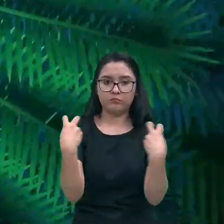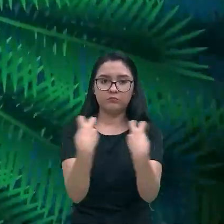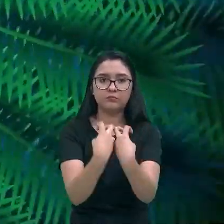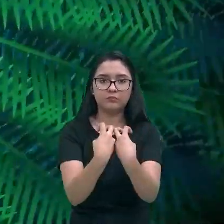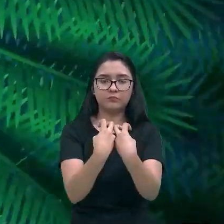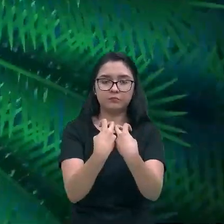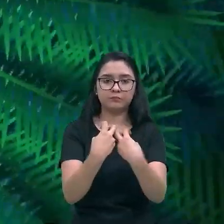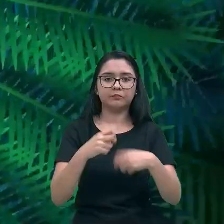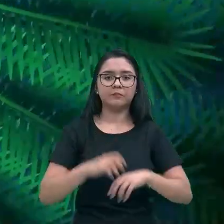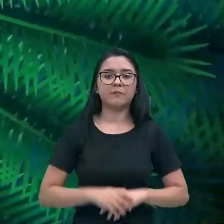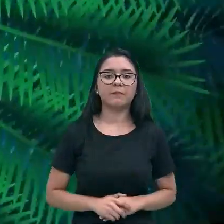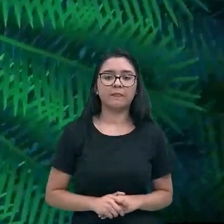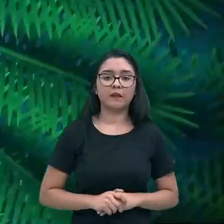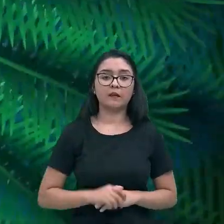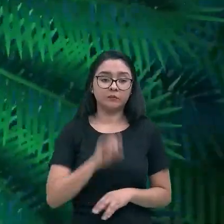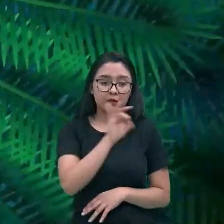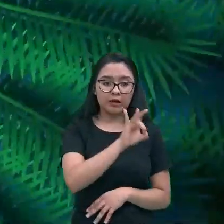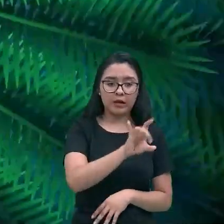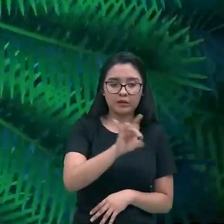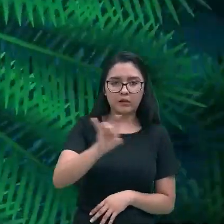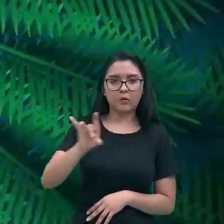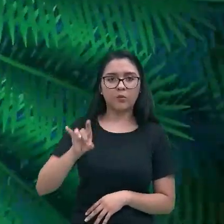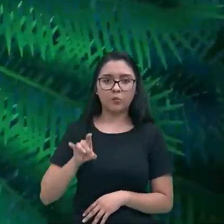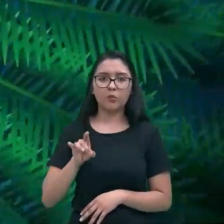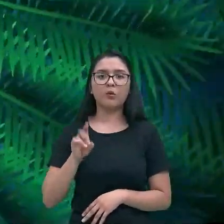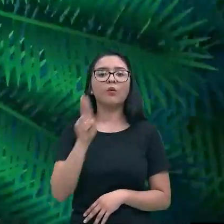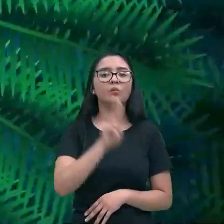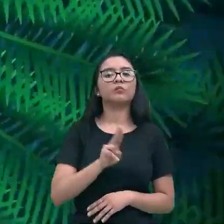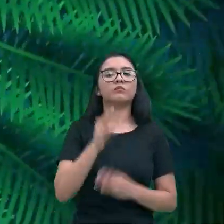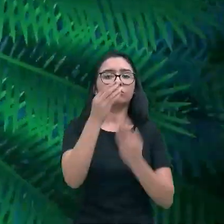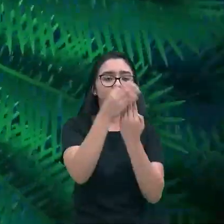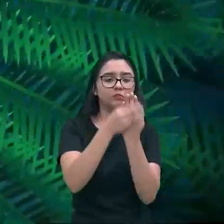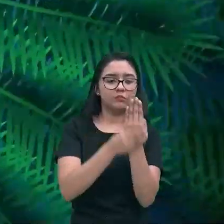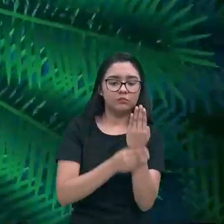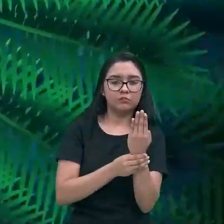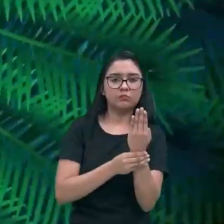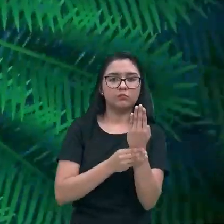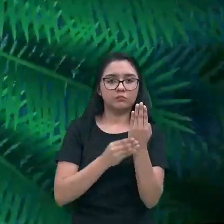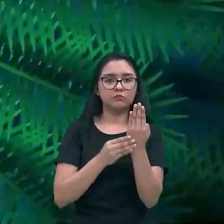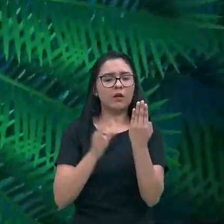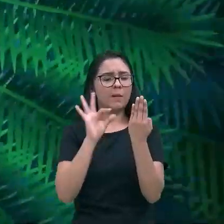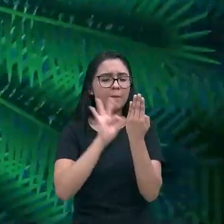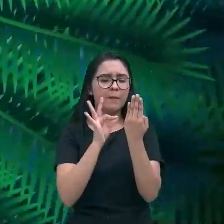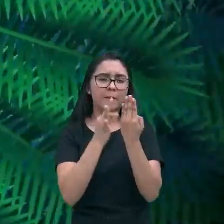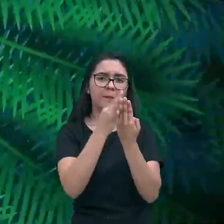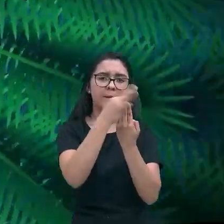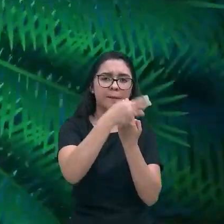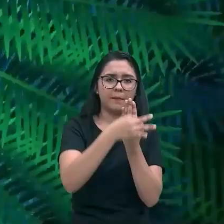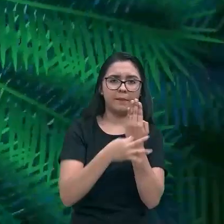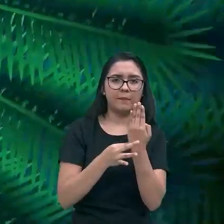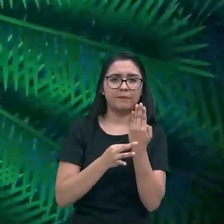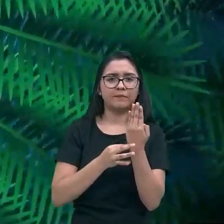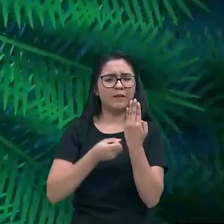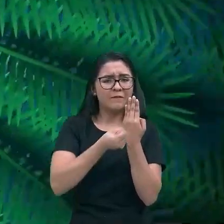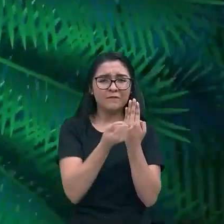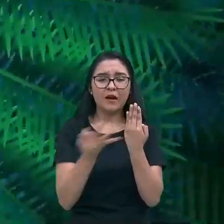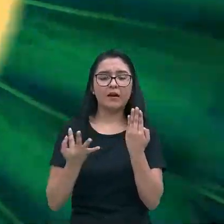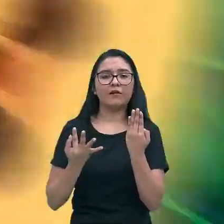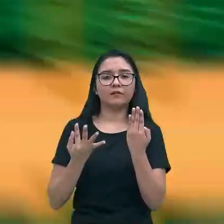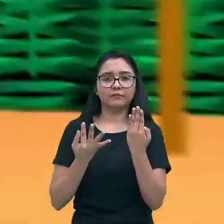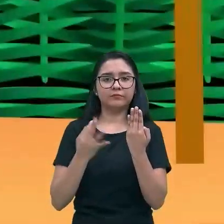cerca. Um a um, eles colocam as mãos nas luvas para serem picados por dezenas de